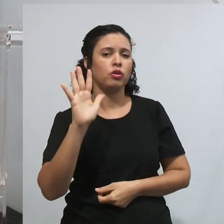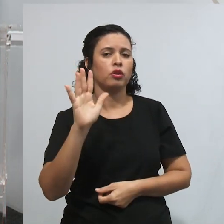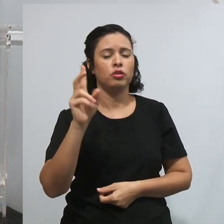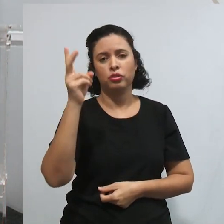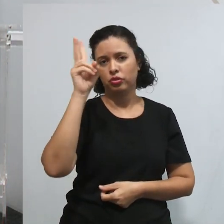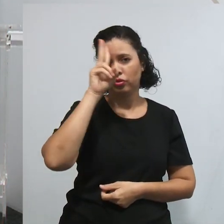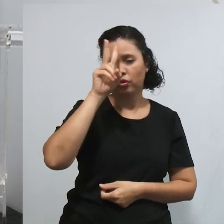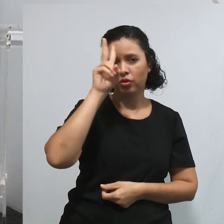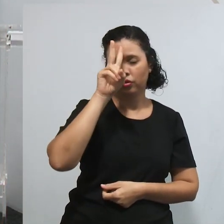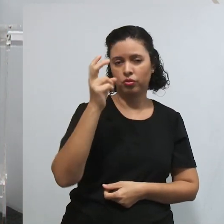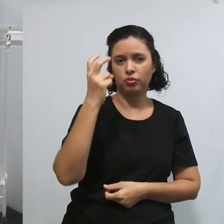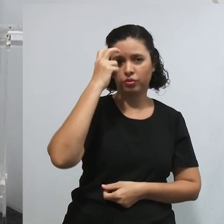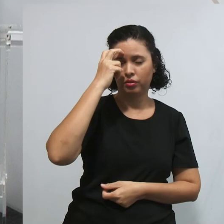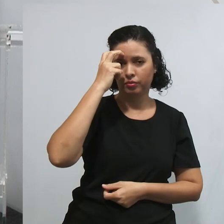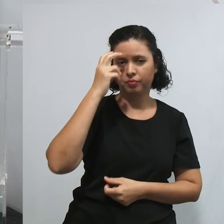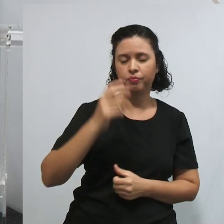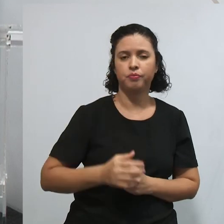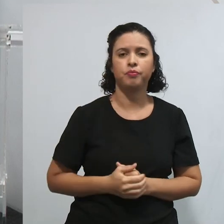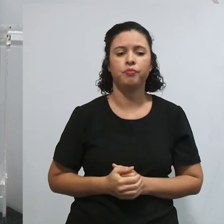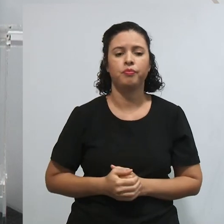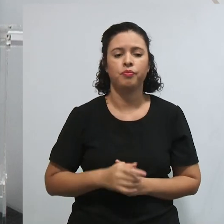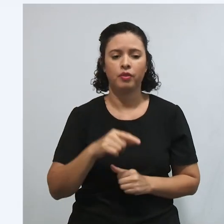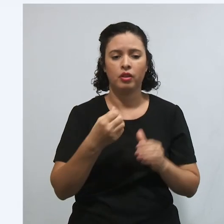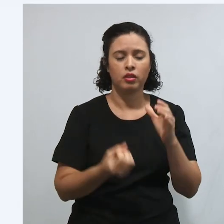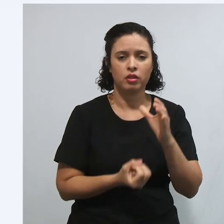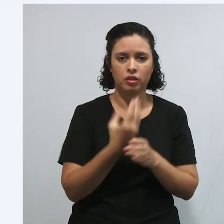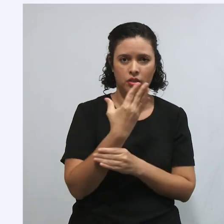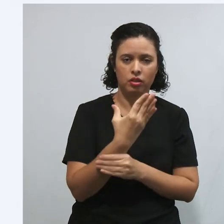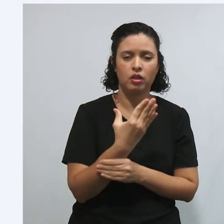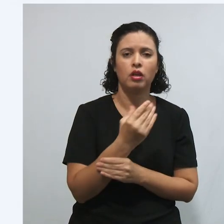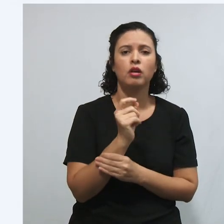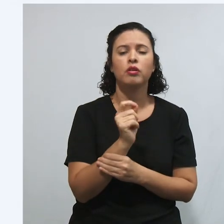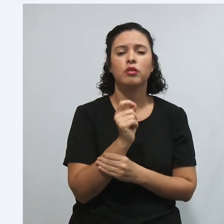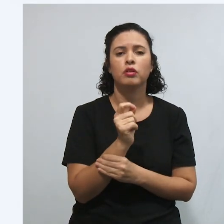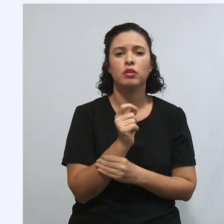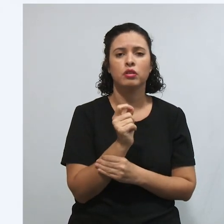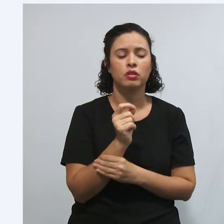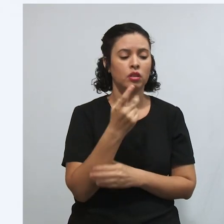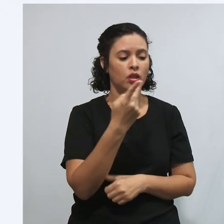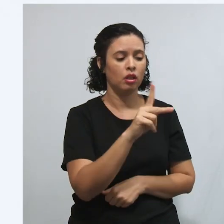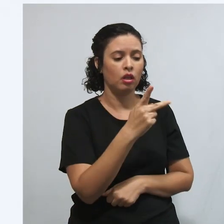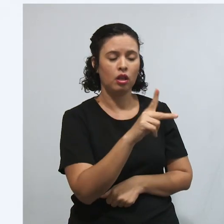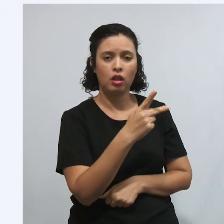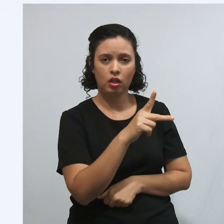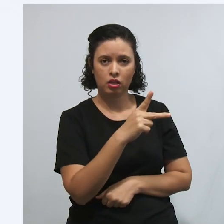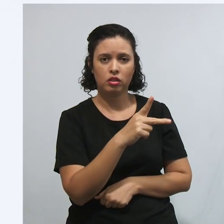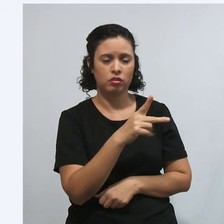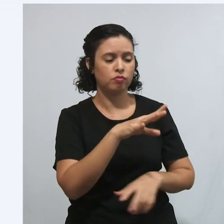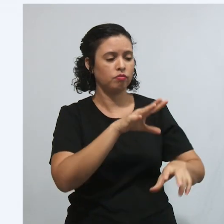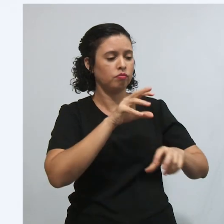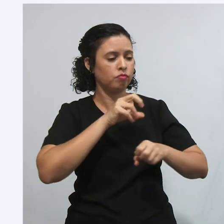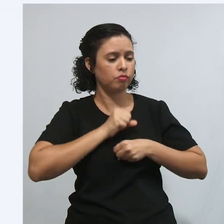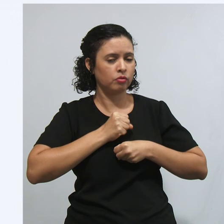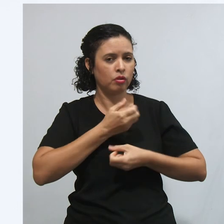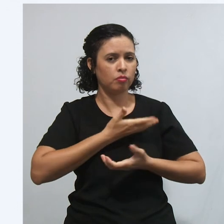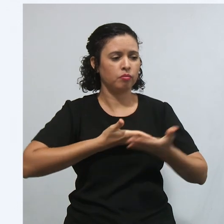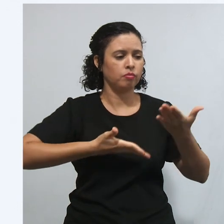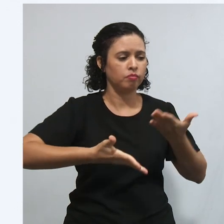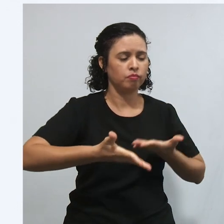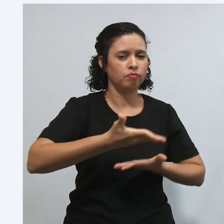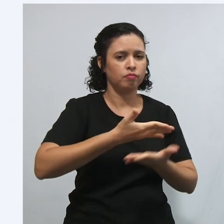histórico-cultural? O papel da escola seria criar condições para que os sujeitos se apropriem por meio de